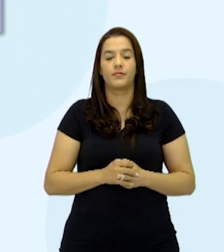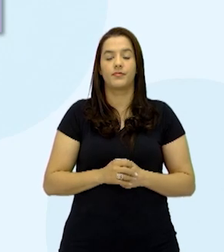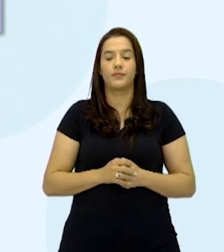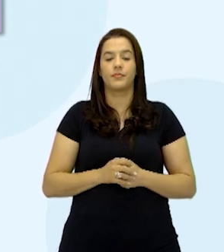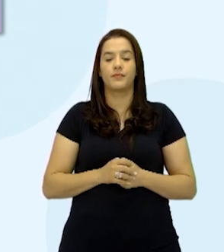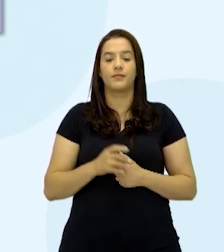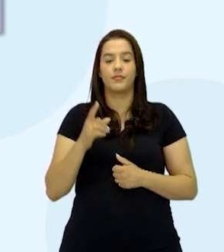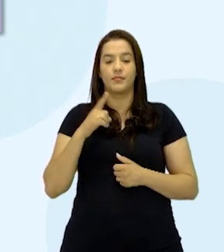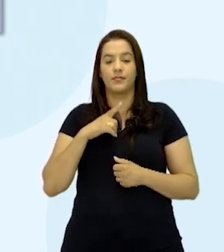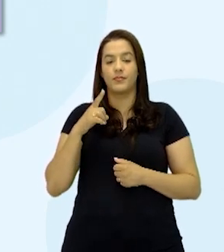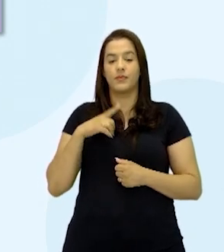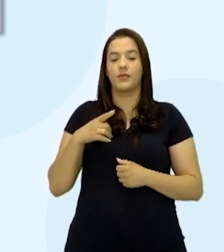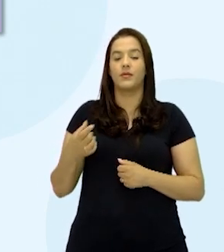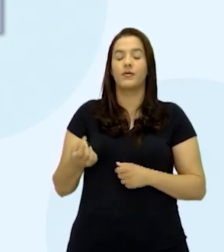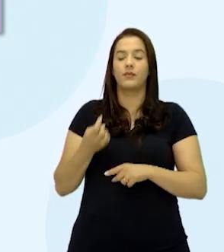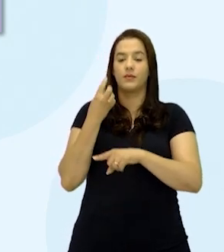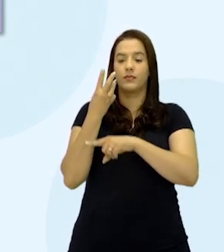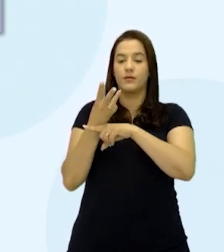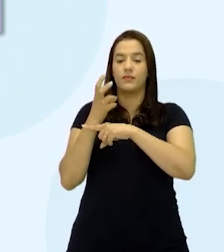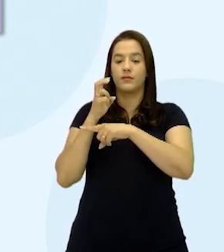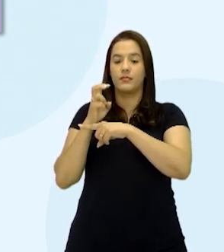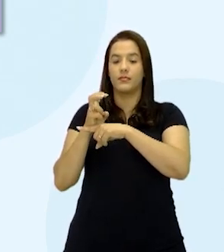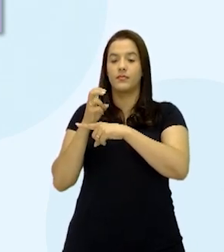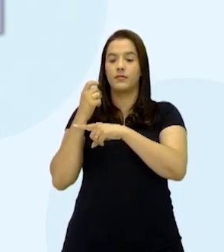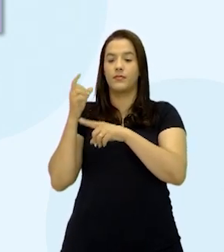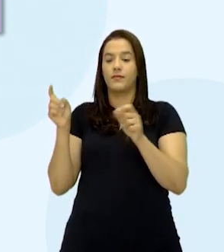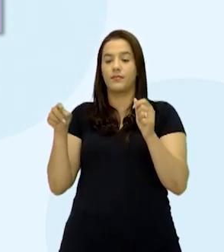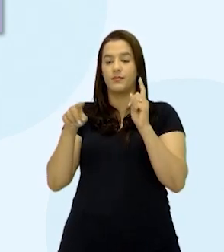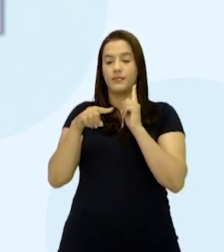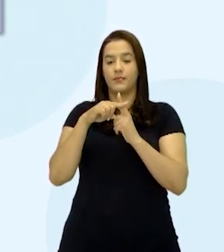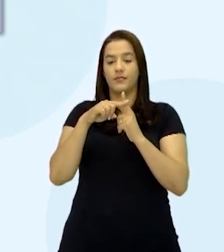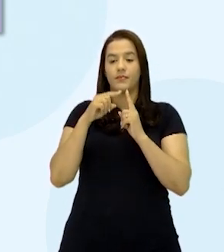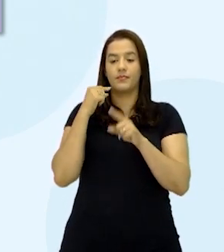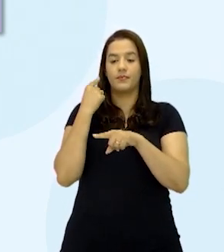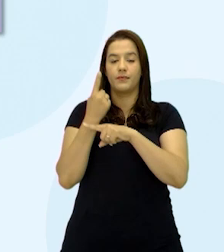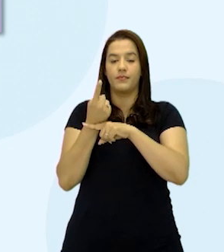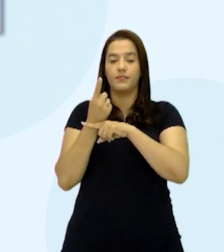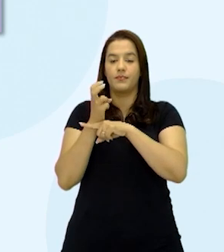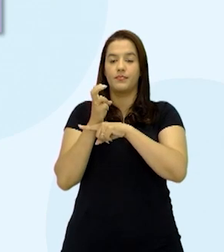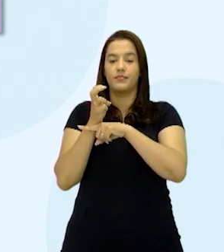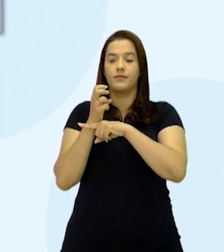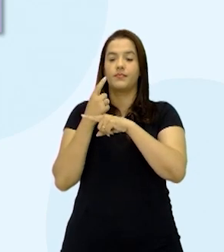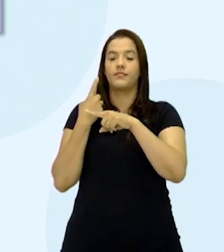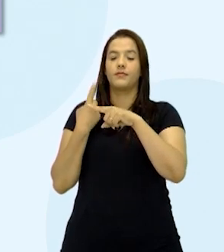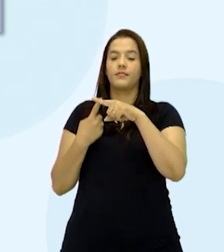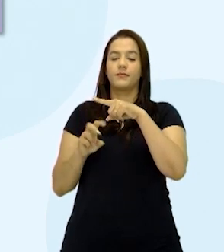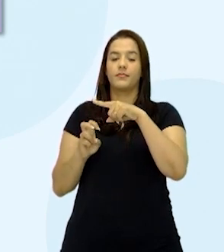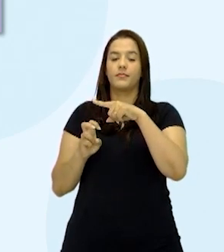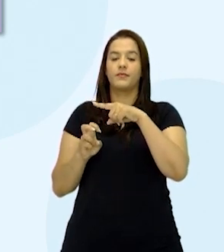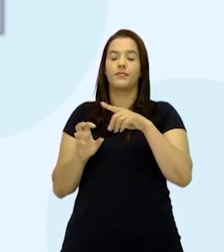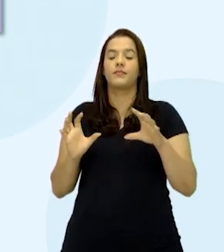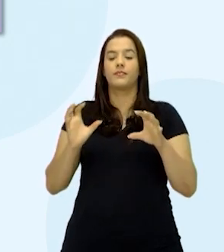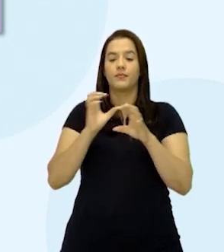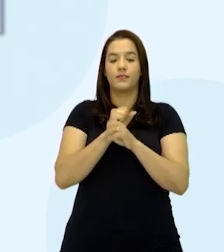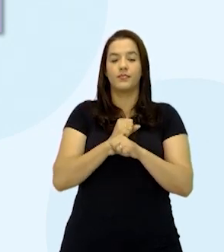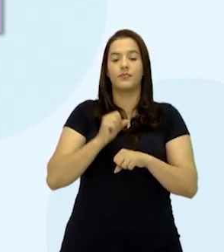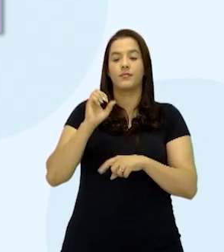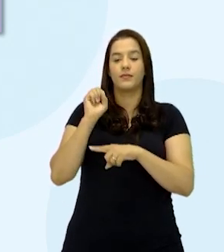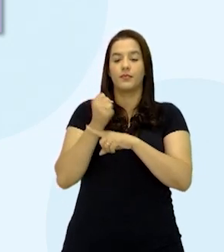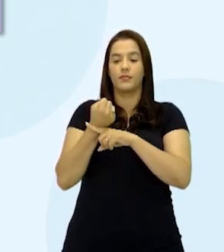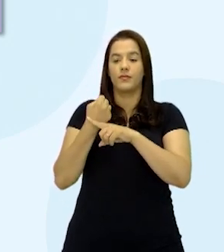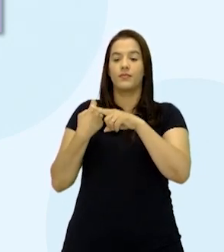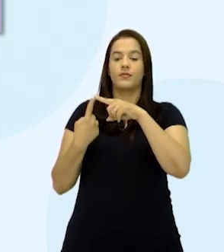teve aí 3 quinzeavos mais 5 quinzeavos, né? Adicionando tudo, nós temos